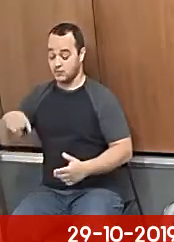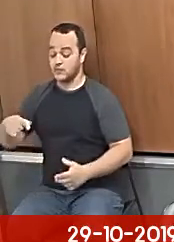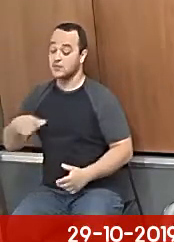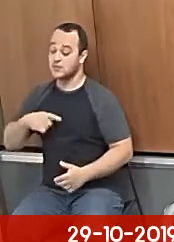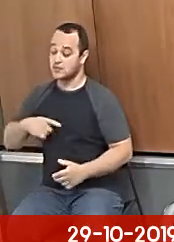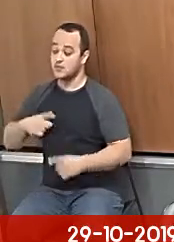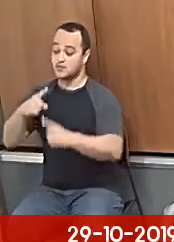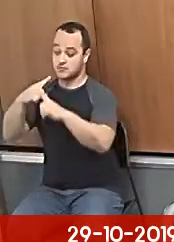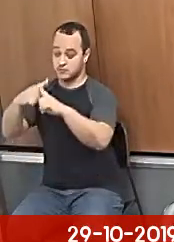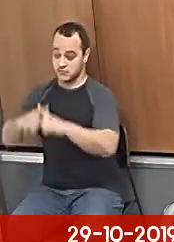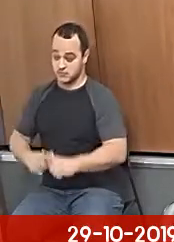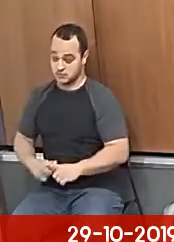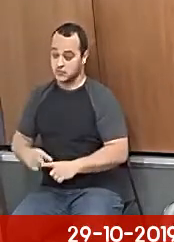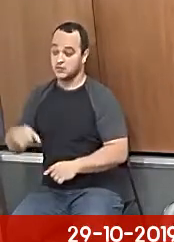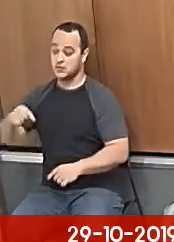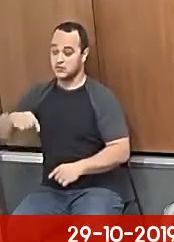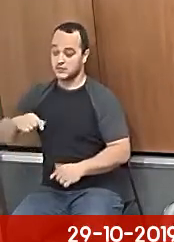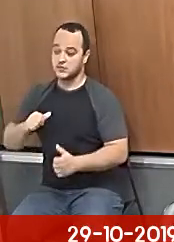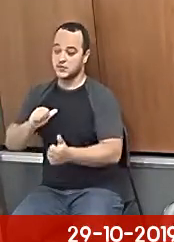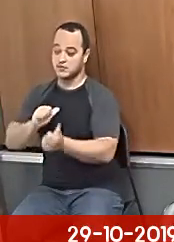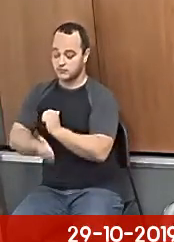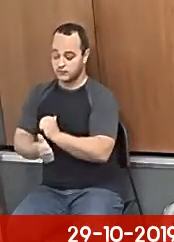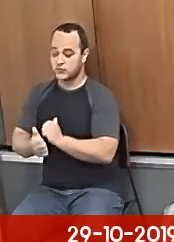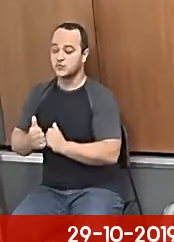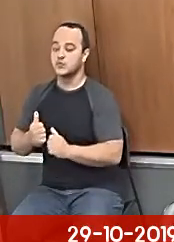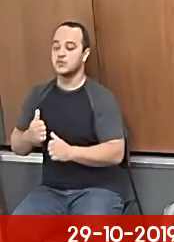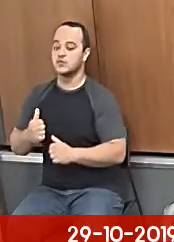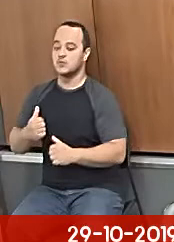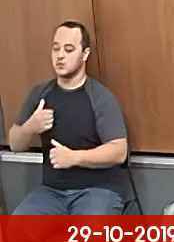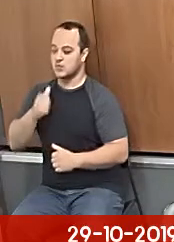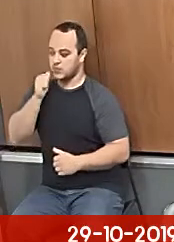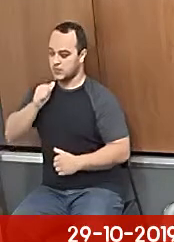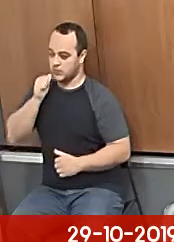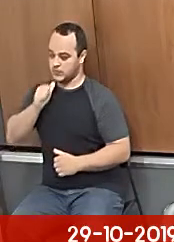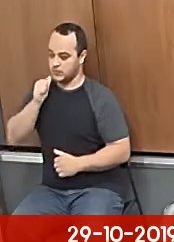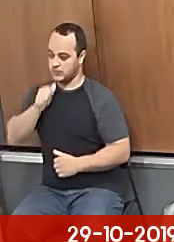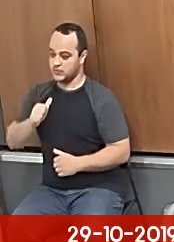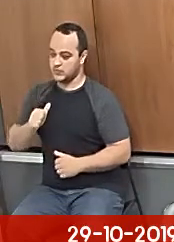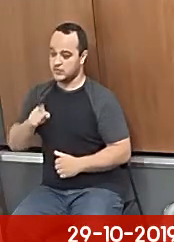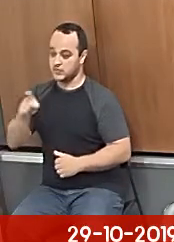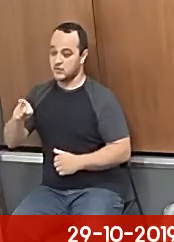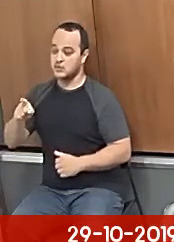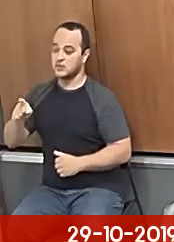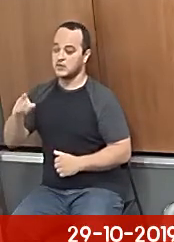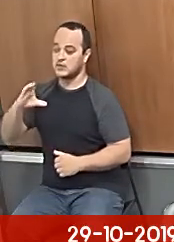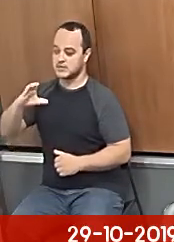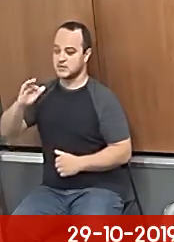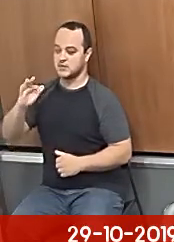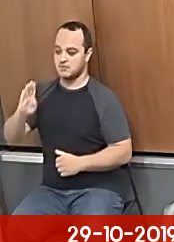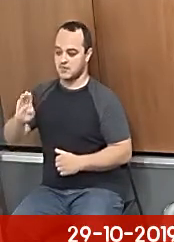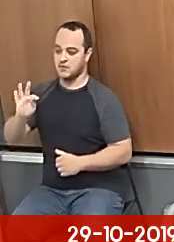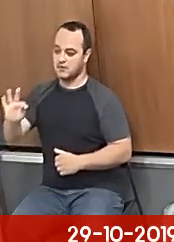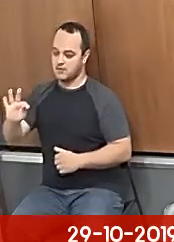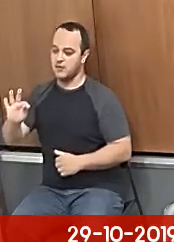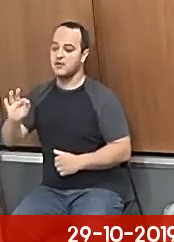esse ano, nós buscamos ajuda da CBF para que isso, para que se